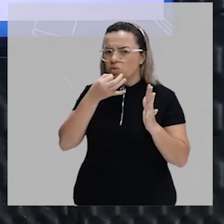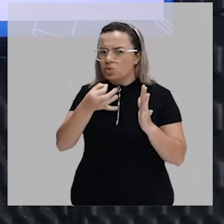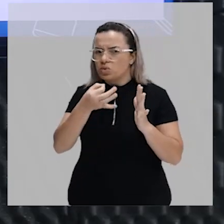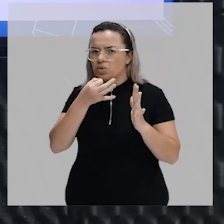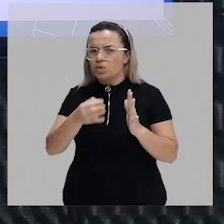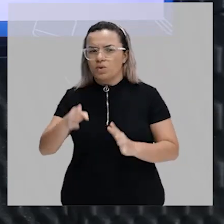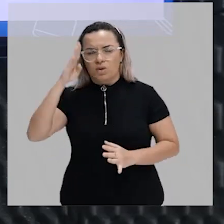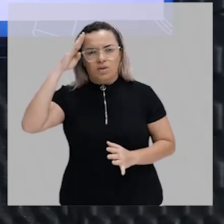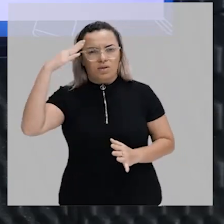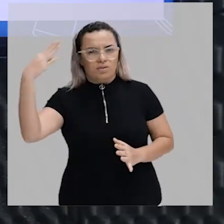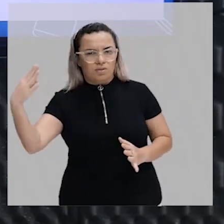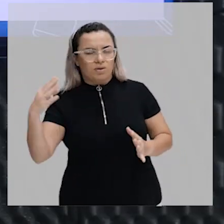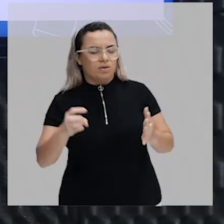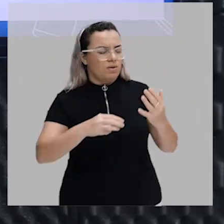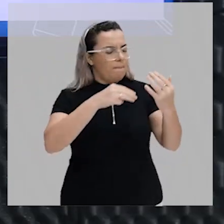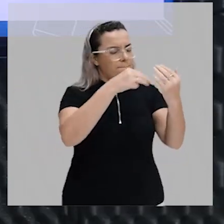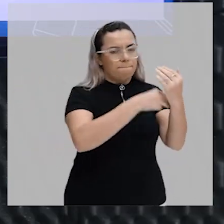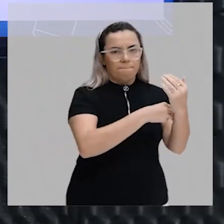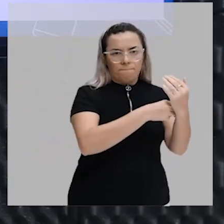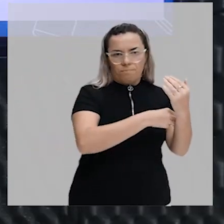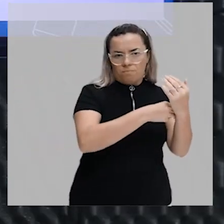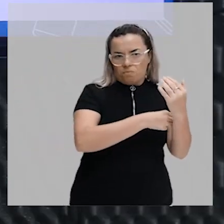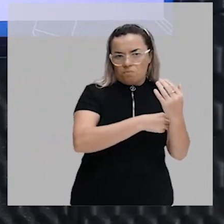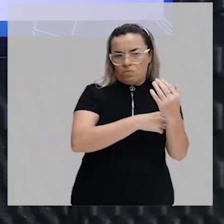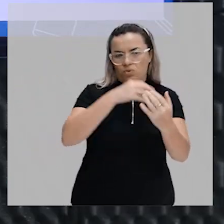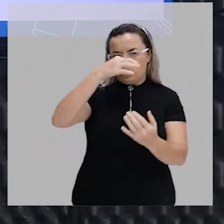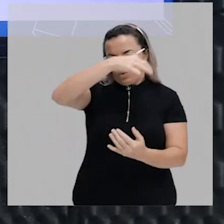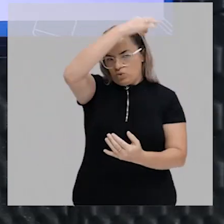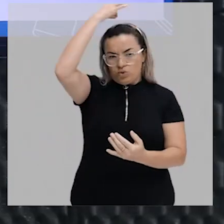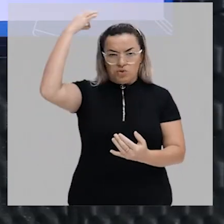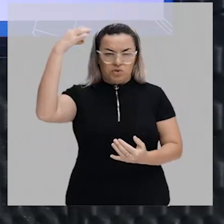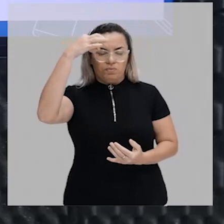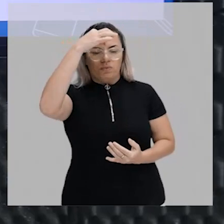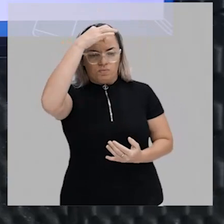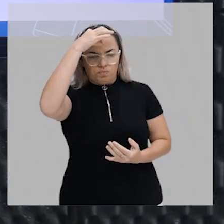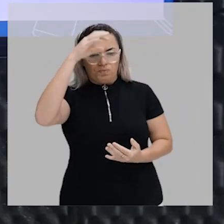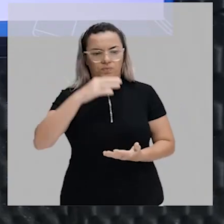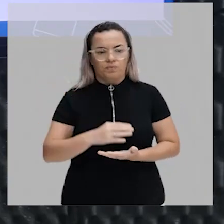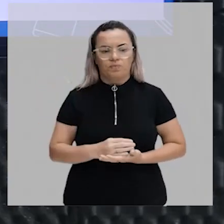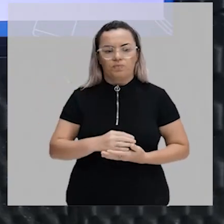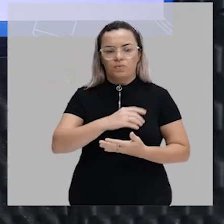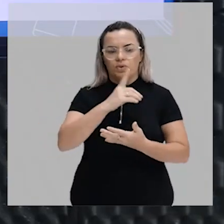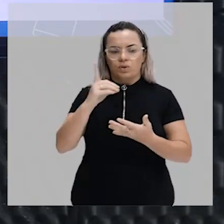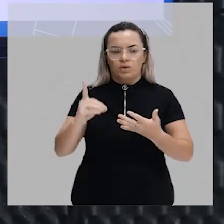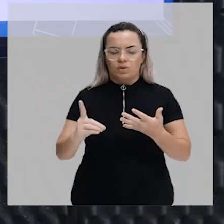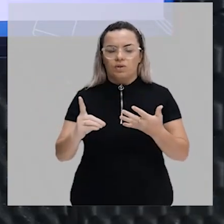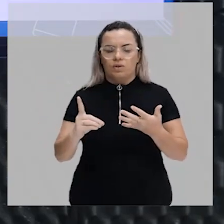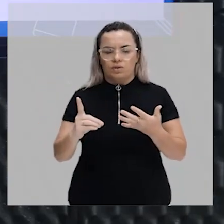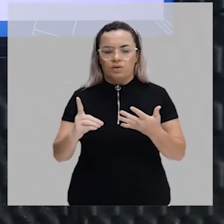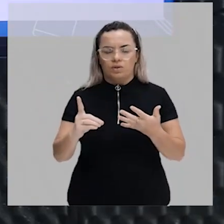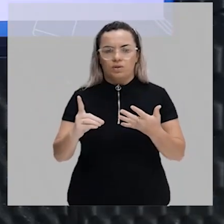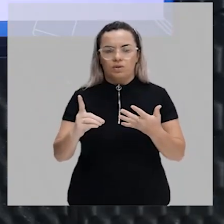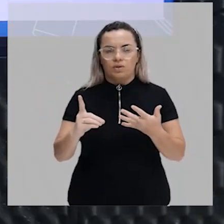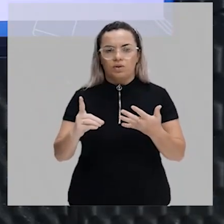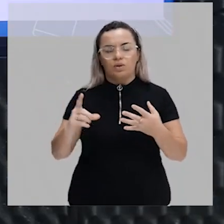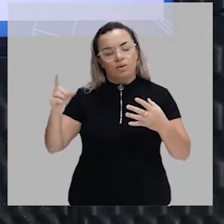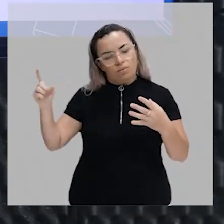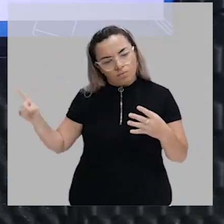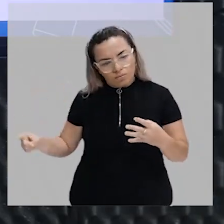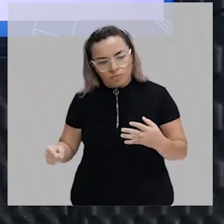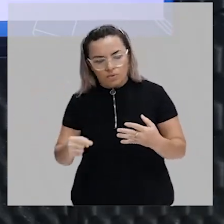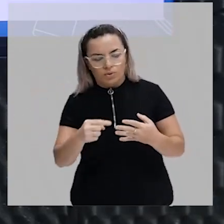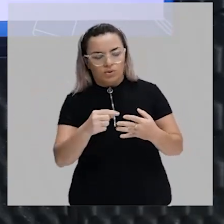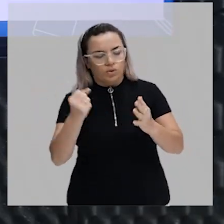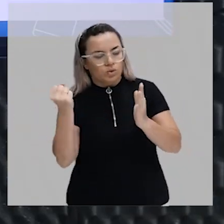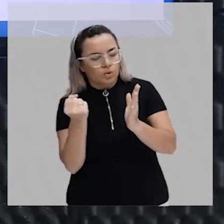de místico, de mistério, de espiritual. Expressão indireta e simbólica. Claro, o nome simbolismo trabalha muito